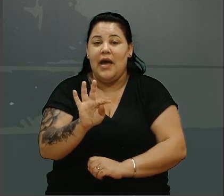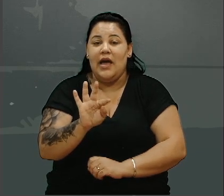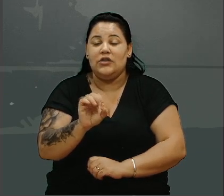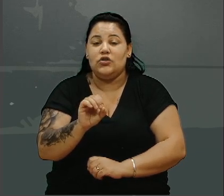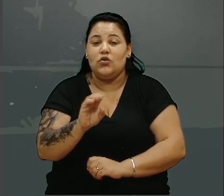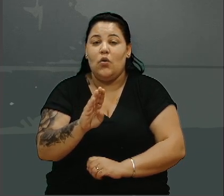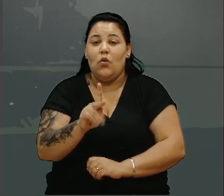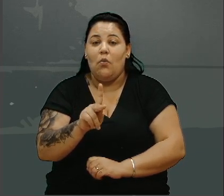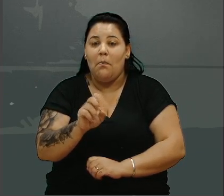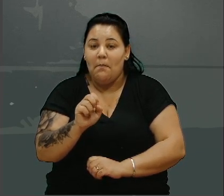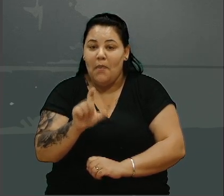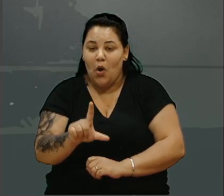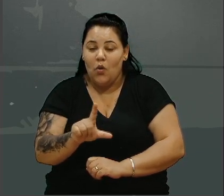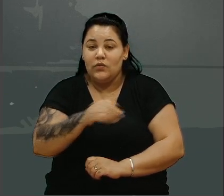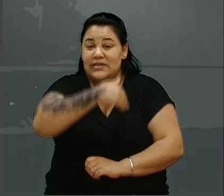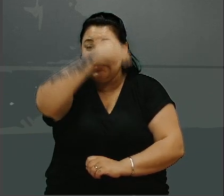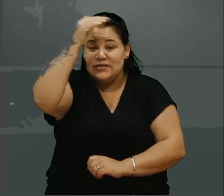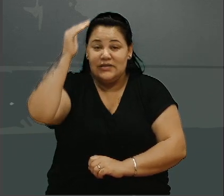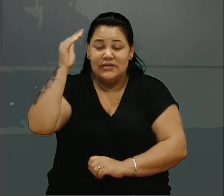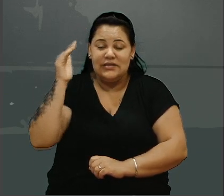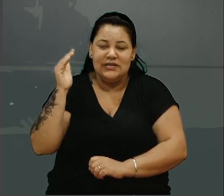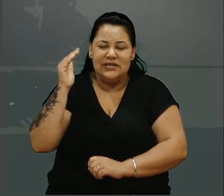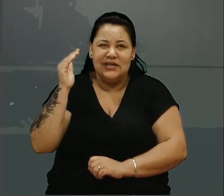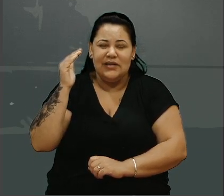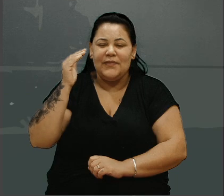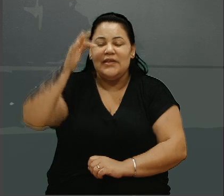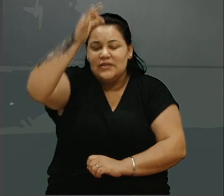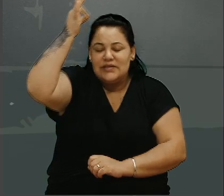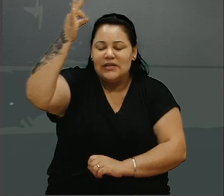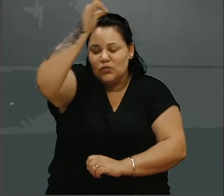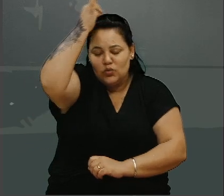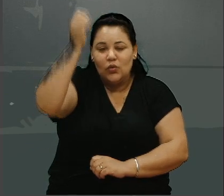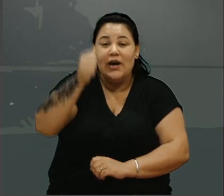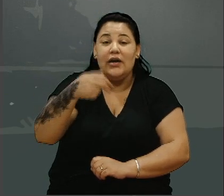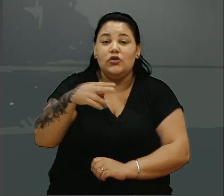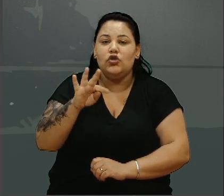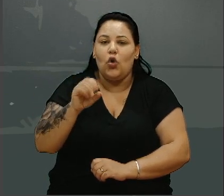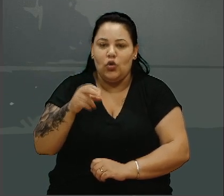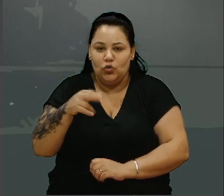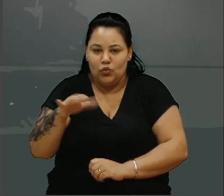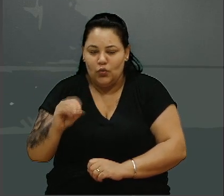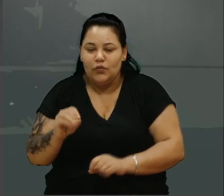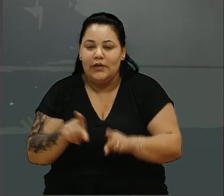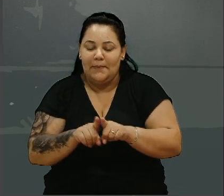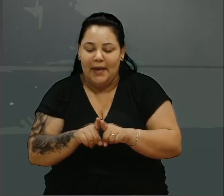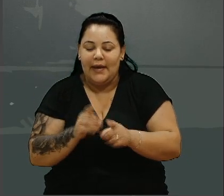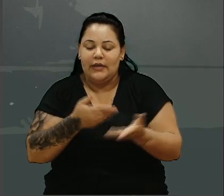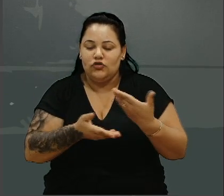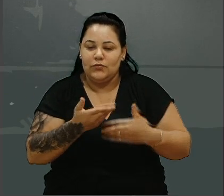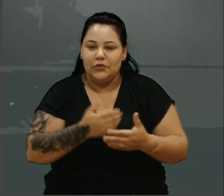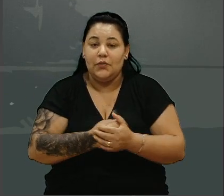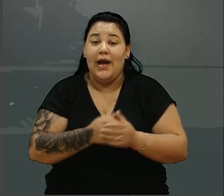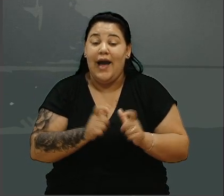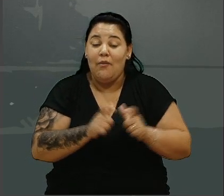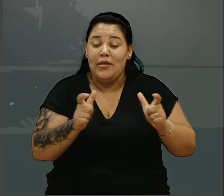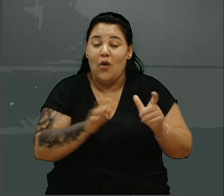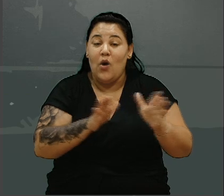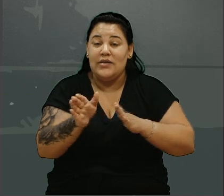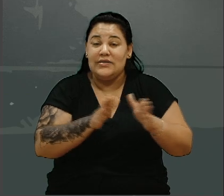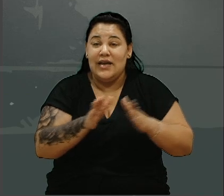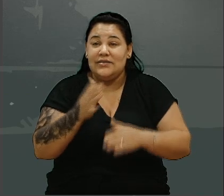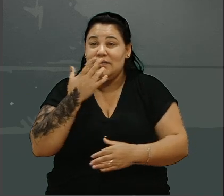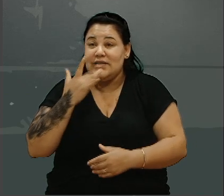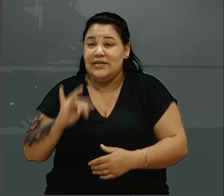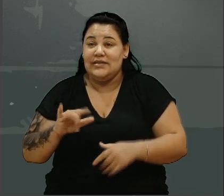Serrano. Está dentro do nosso hall de atendimento também. Ampliar o acesso à educação infantil